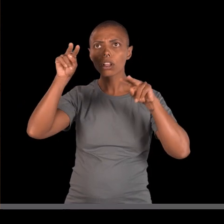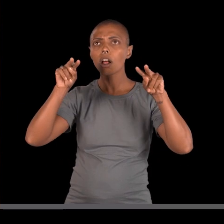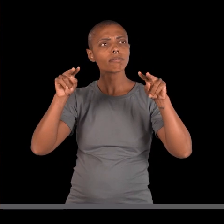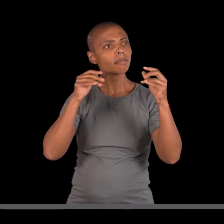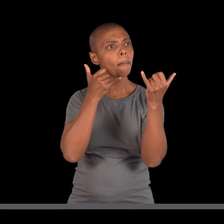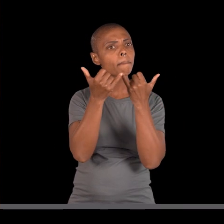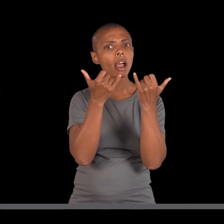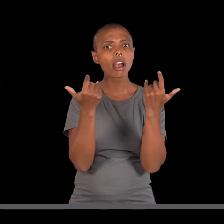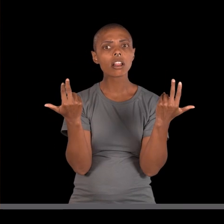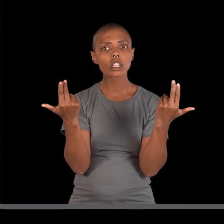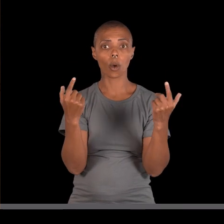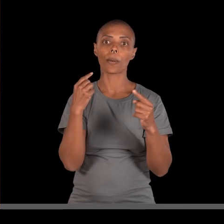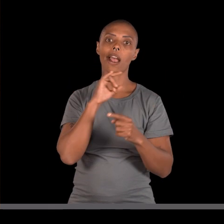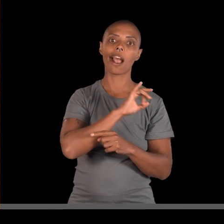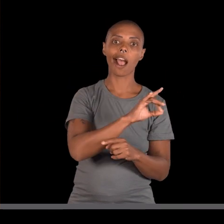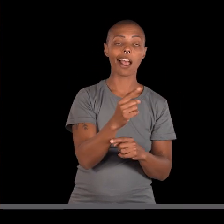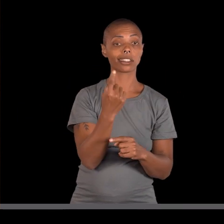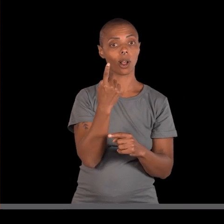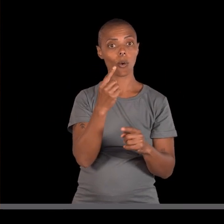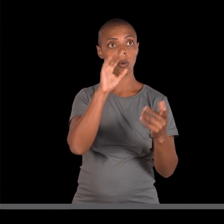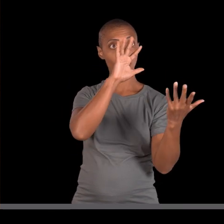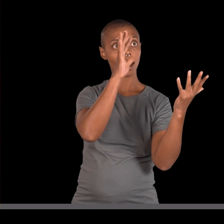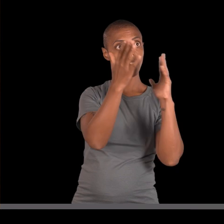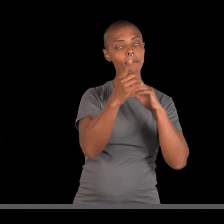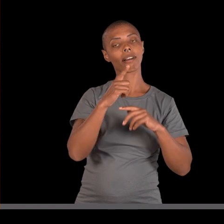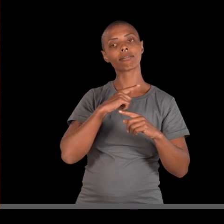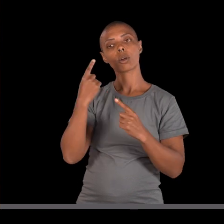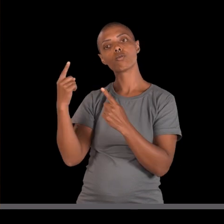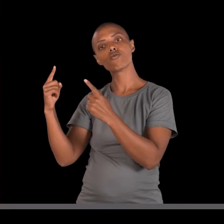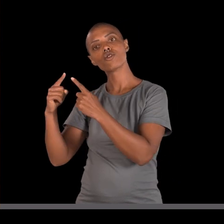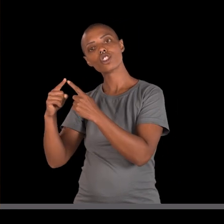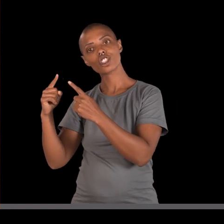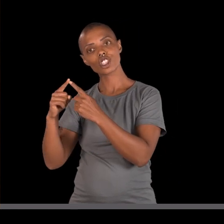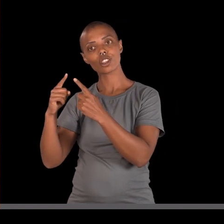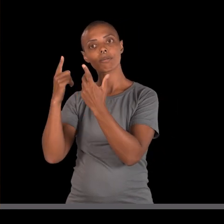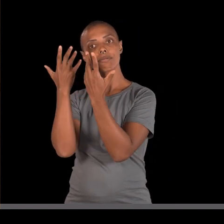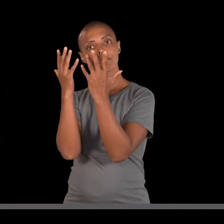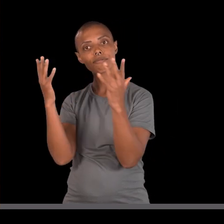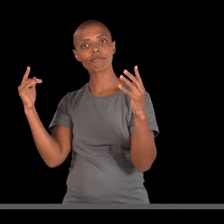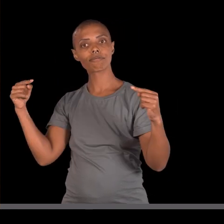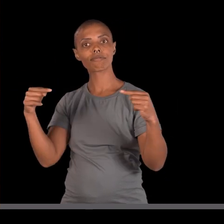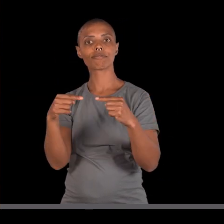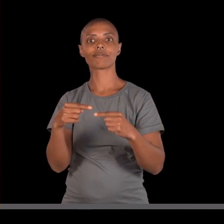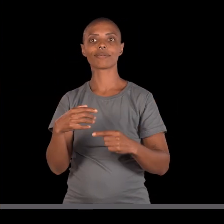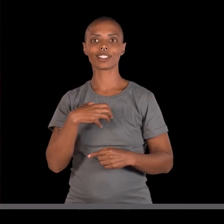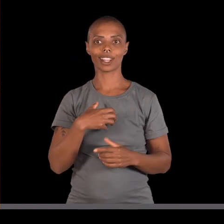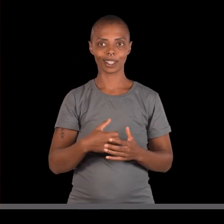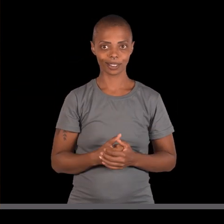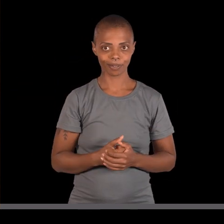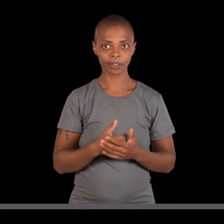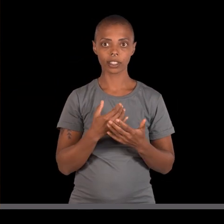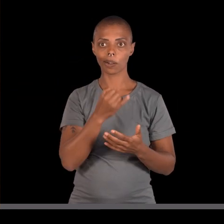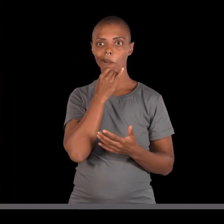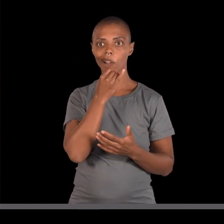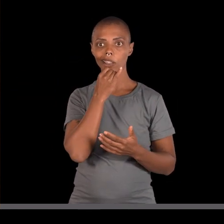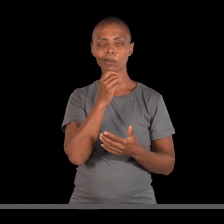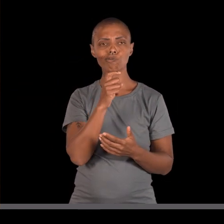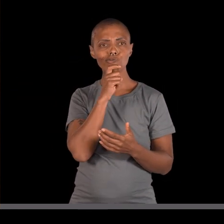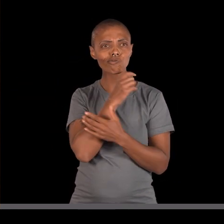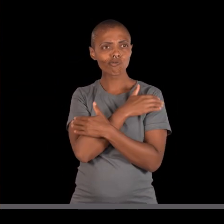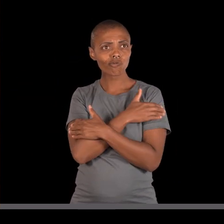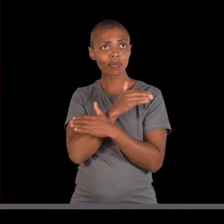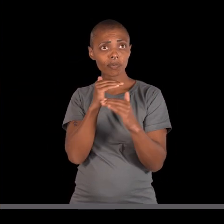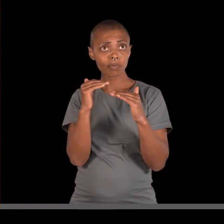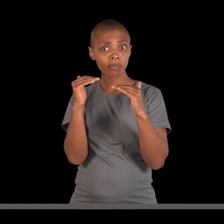parecidos, tá? Para cada tipo de clima você vai ter um tipo de vegetação característico. Então, por exemplo,